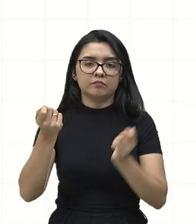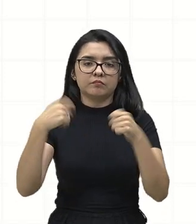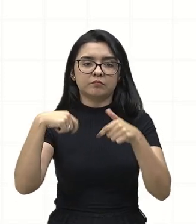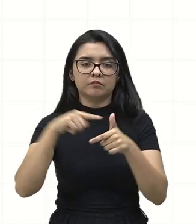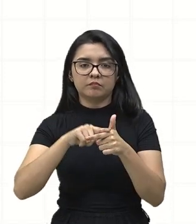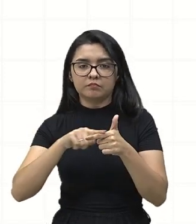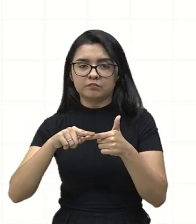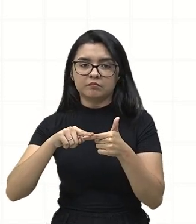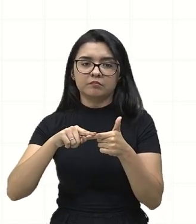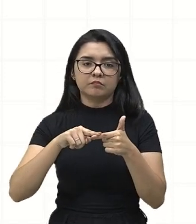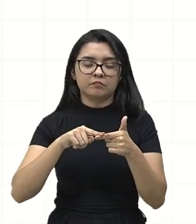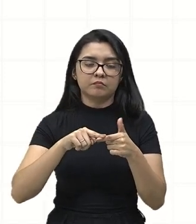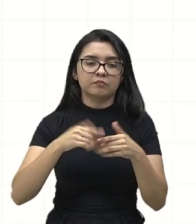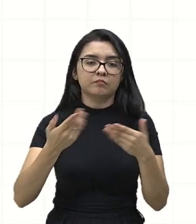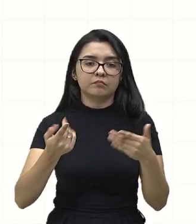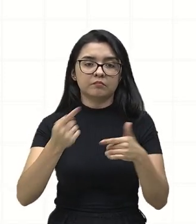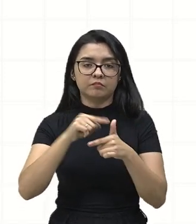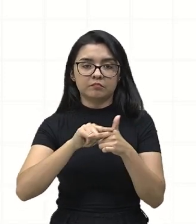divisível